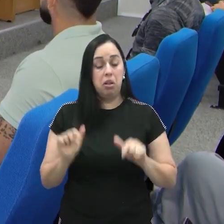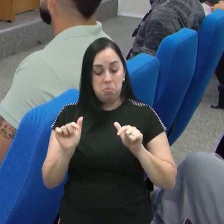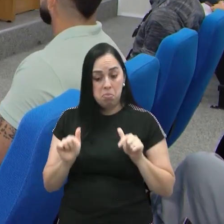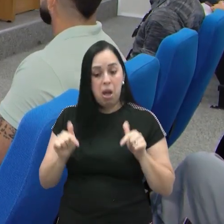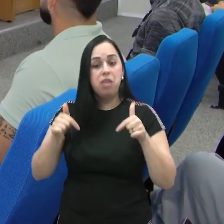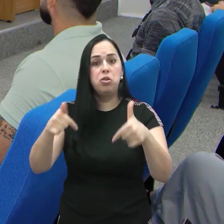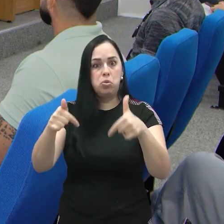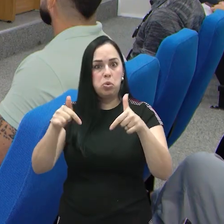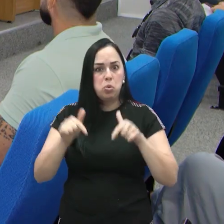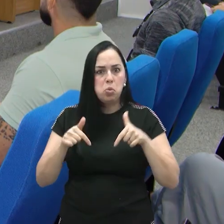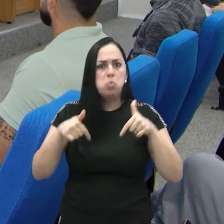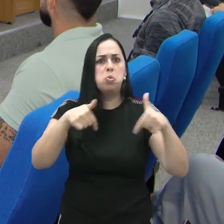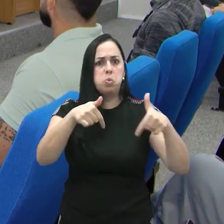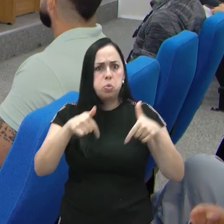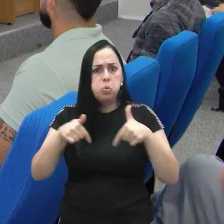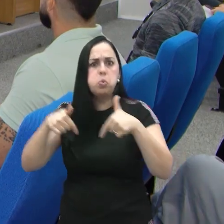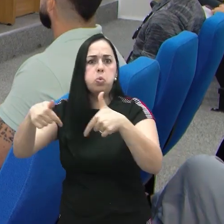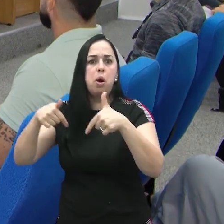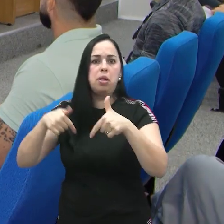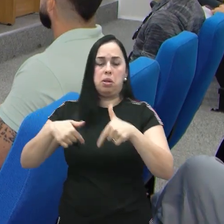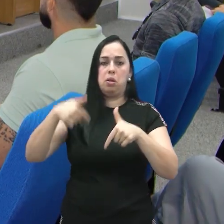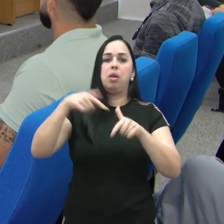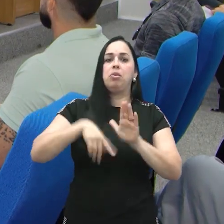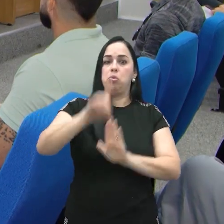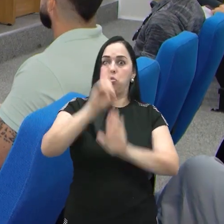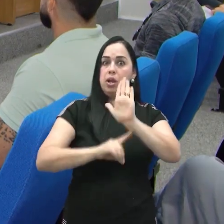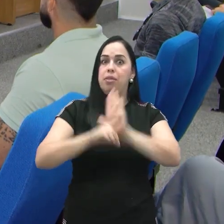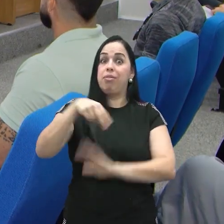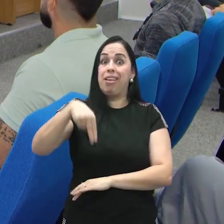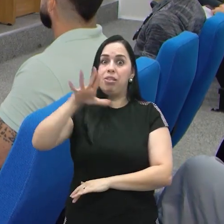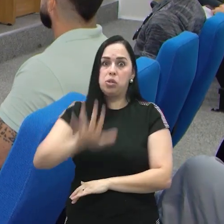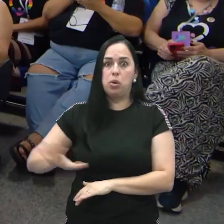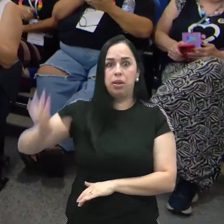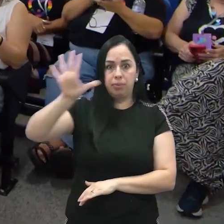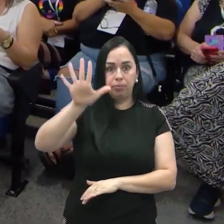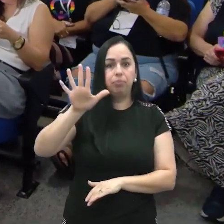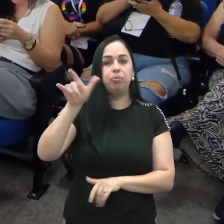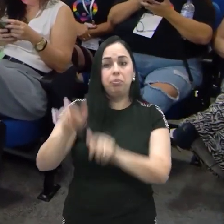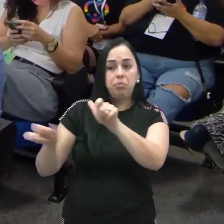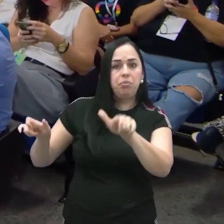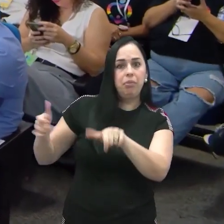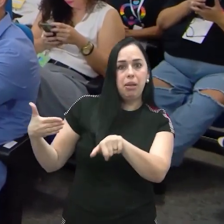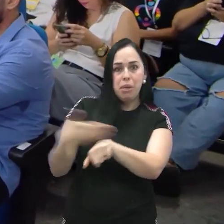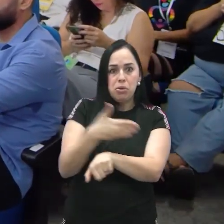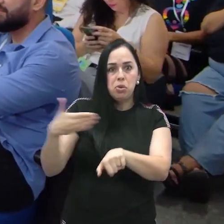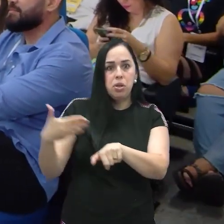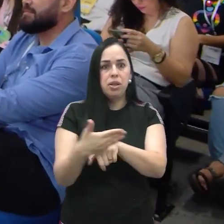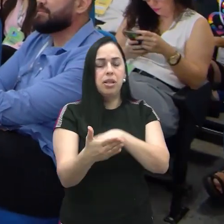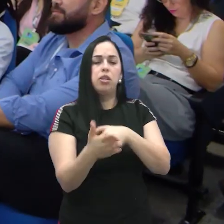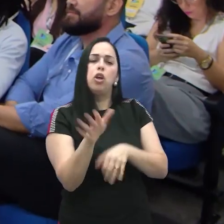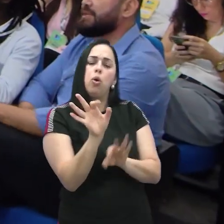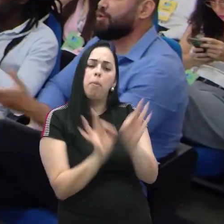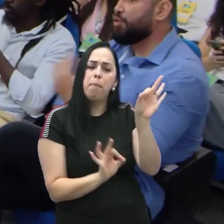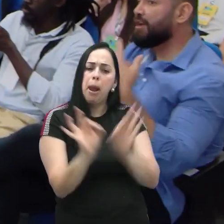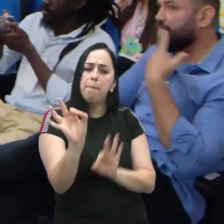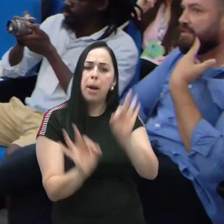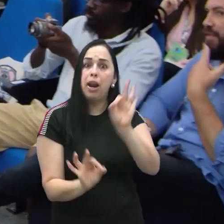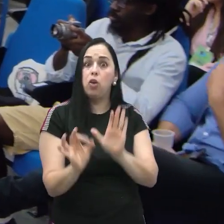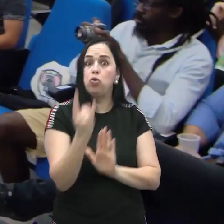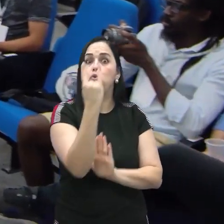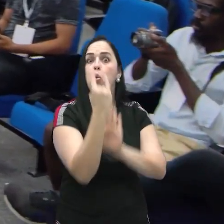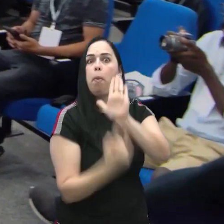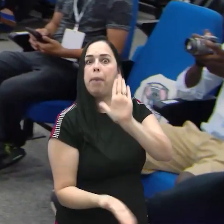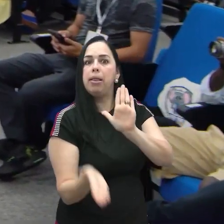Construindo a Política Nacional dos Direitos das Pessoas LGBTQIA+, os participantes discutiram e elaboraram